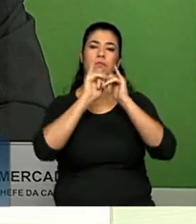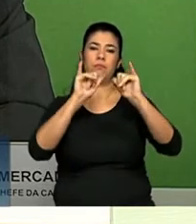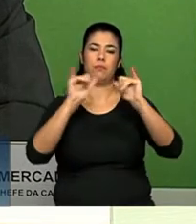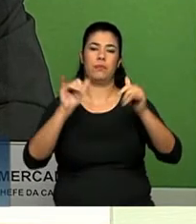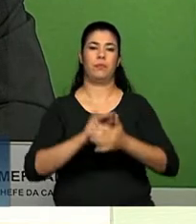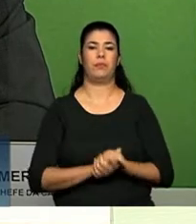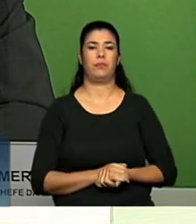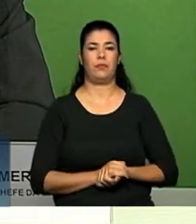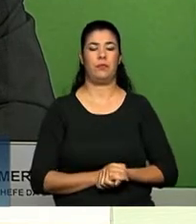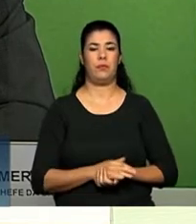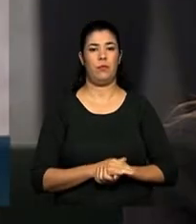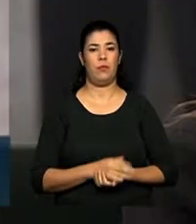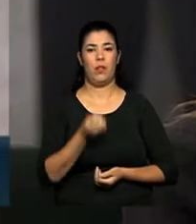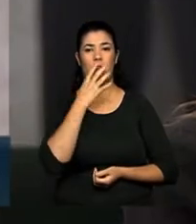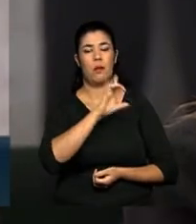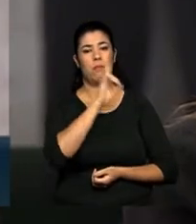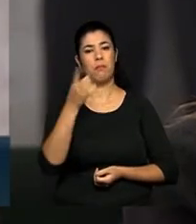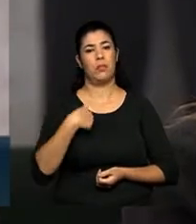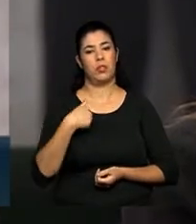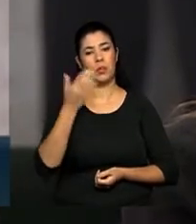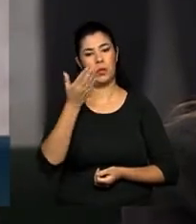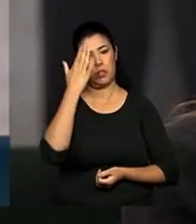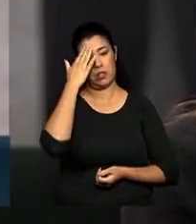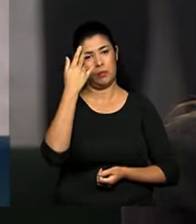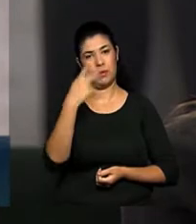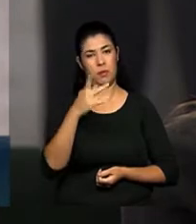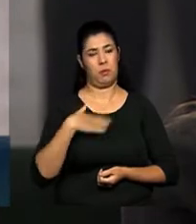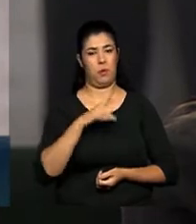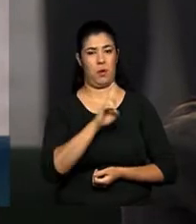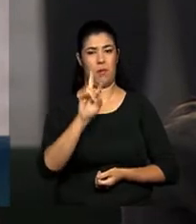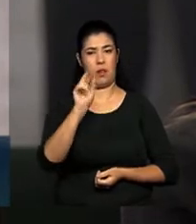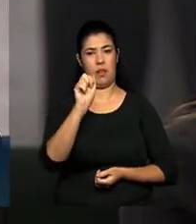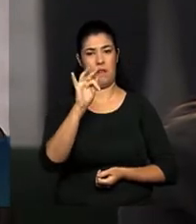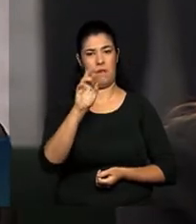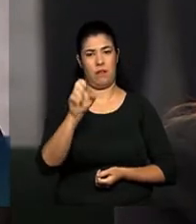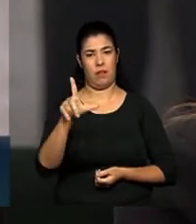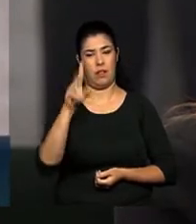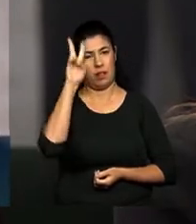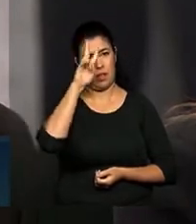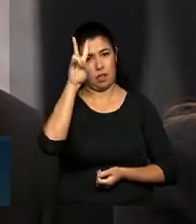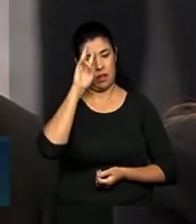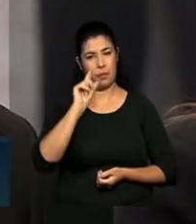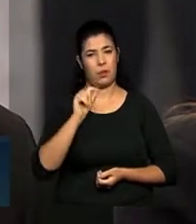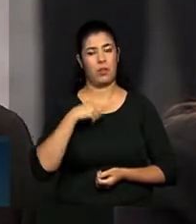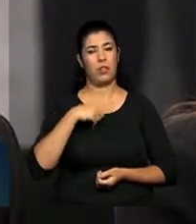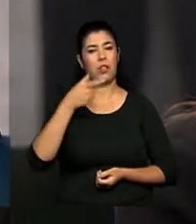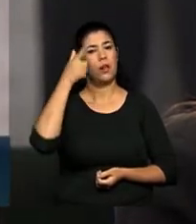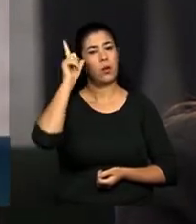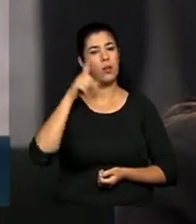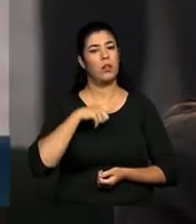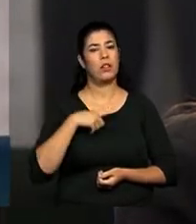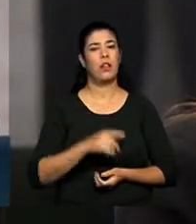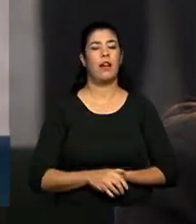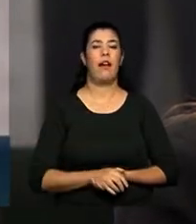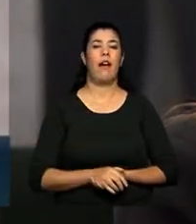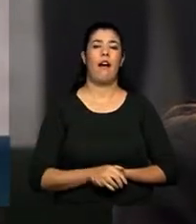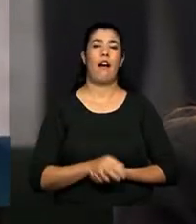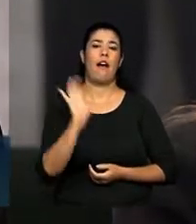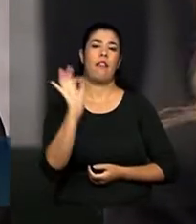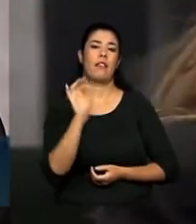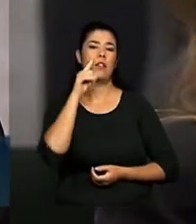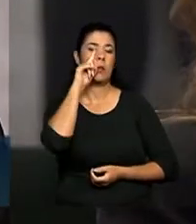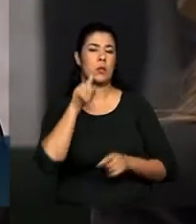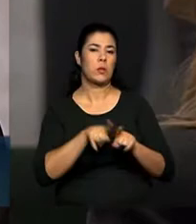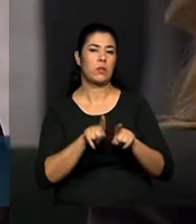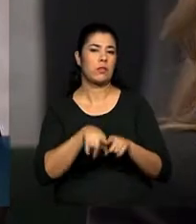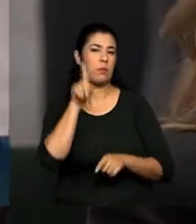bom dia. Rafael, do Estadão. Eu queria aproveitar que o senhor lembrou a decisão da Agência de Classificação de Risco, Standard & Poor's, para comentar um